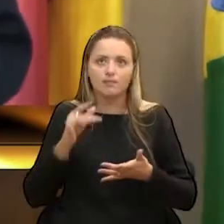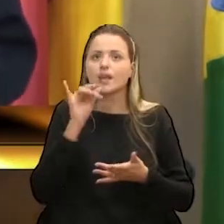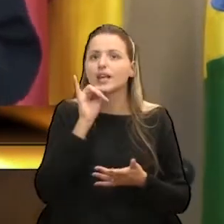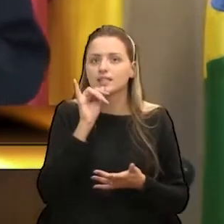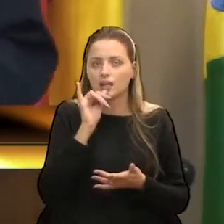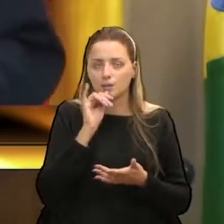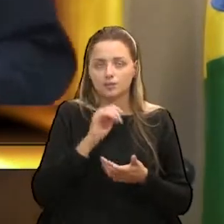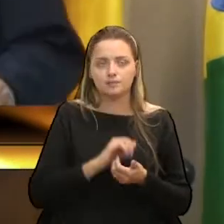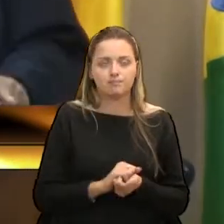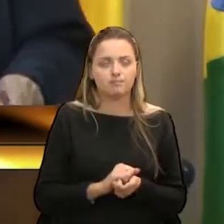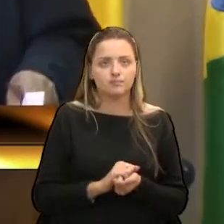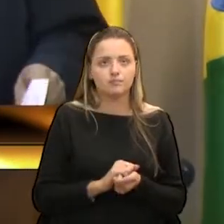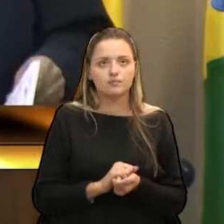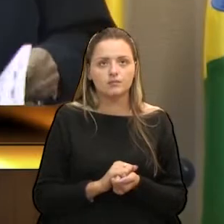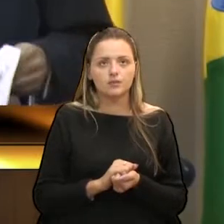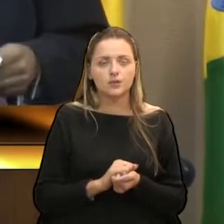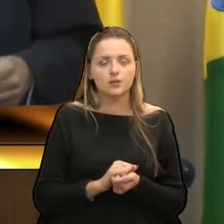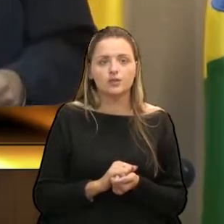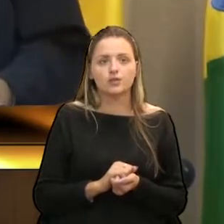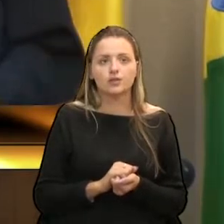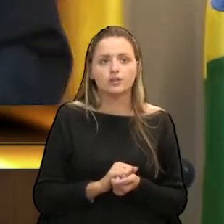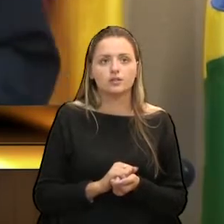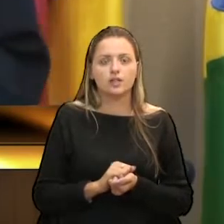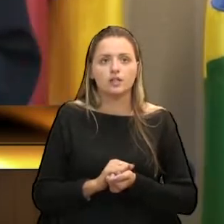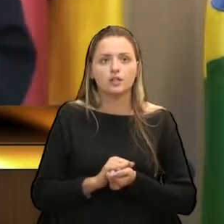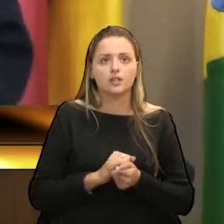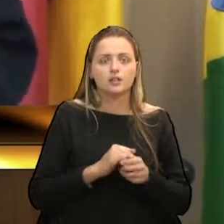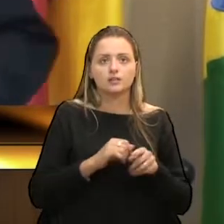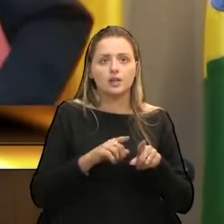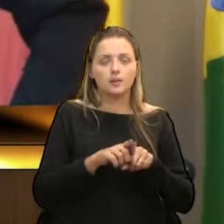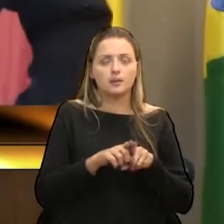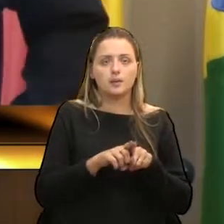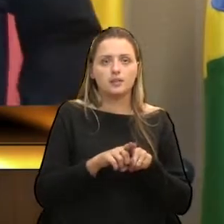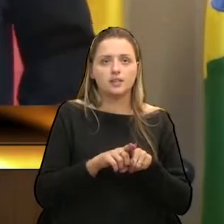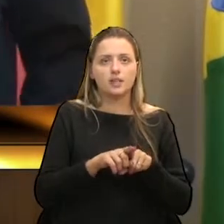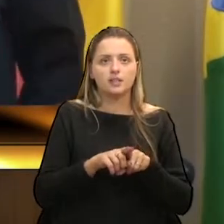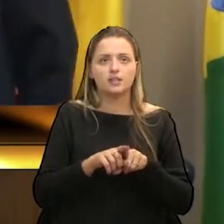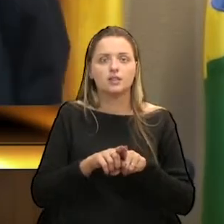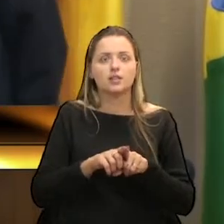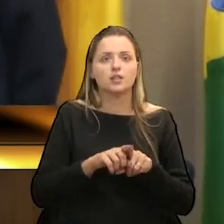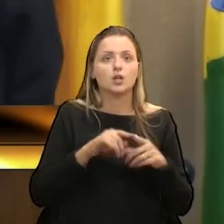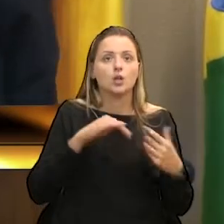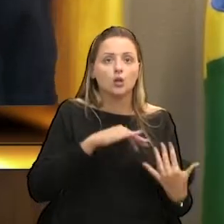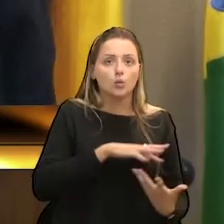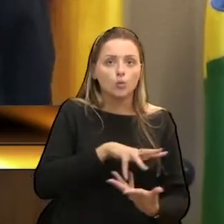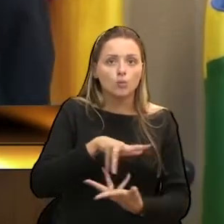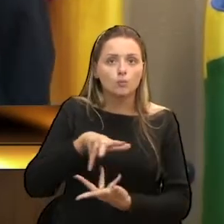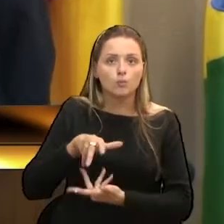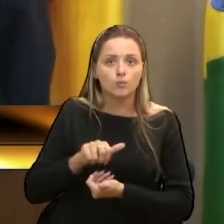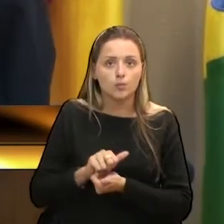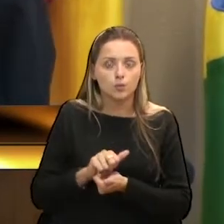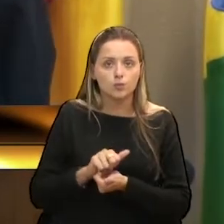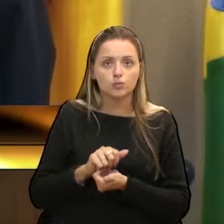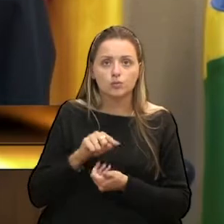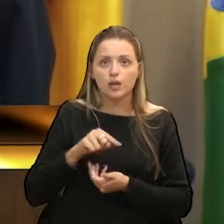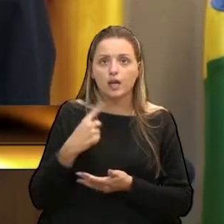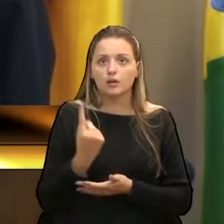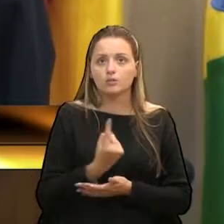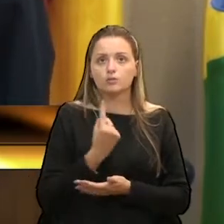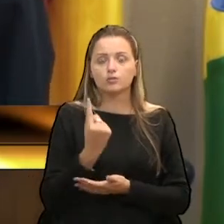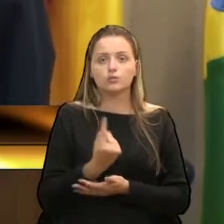uma vez que o universo é um sistema único